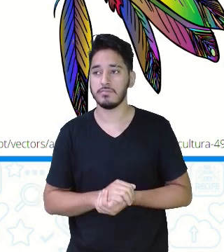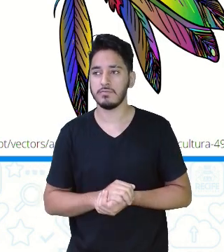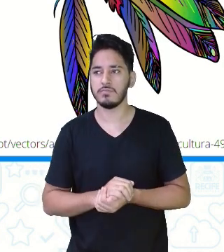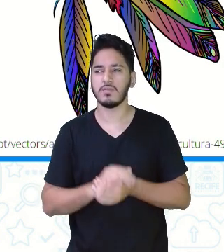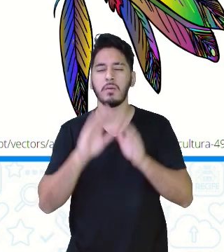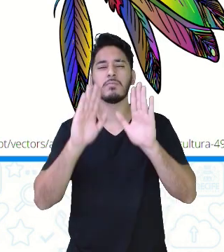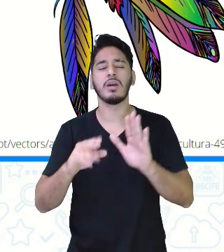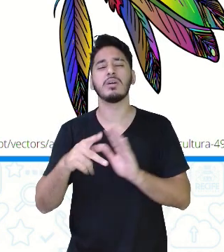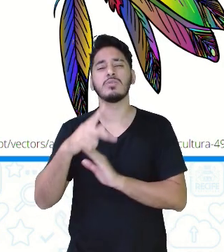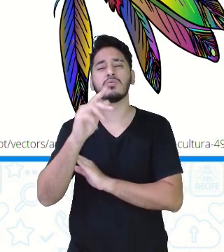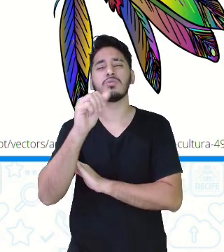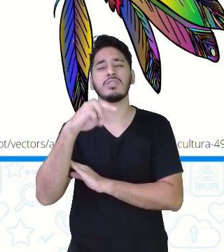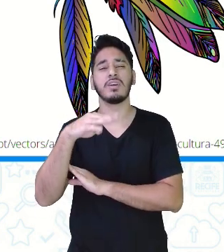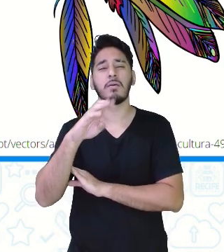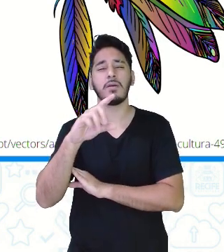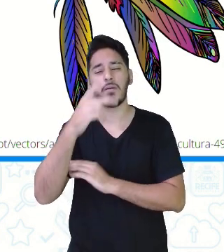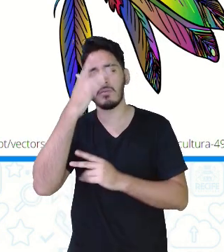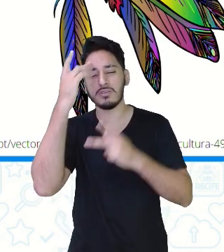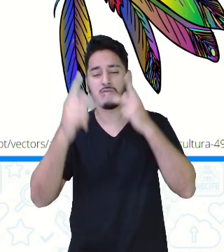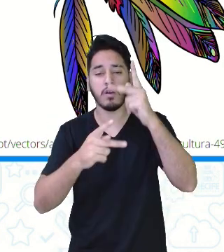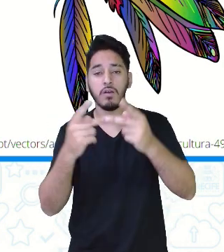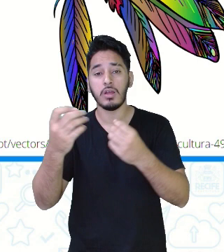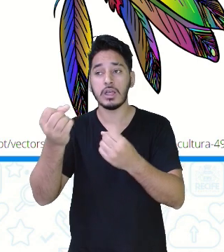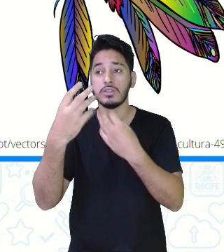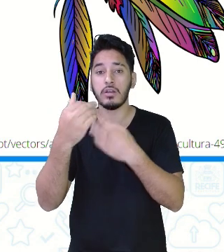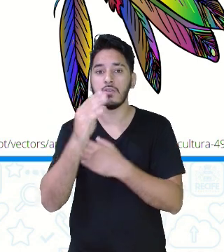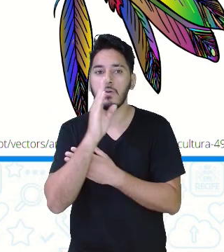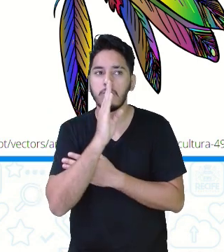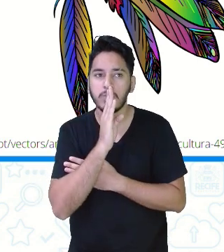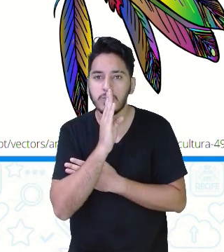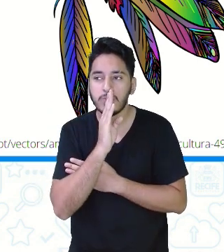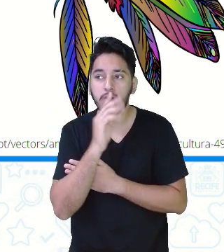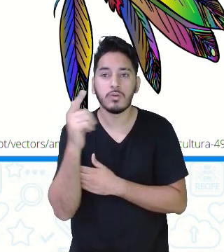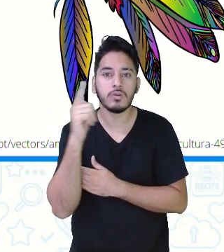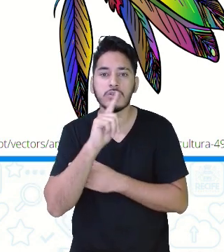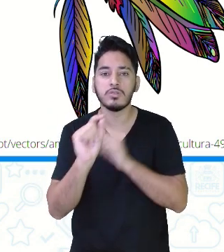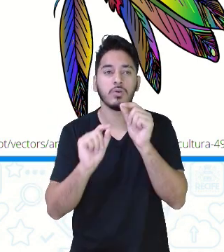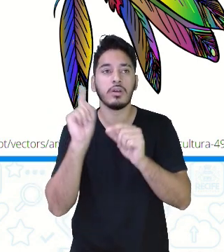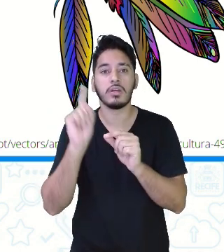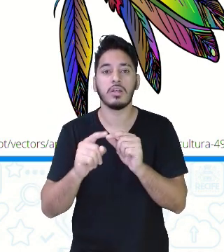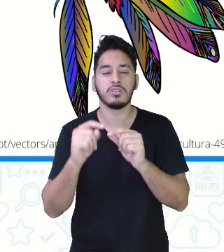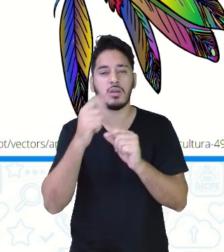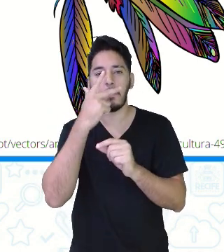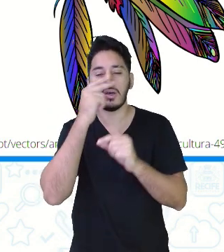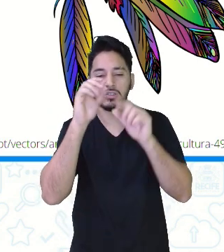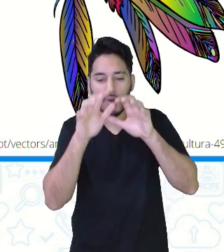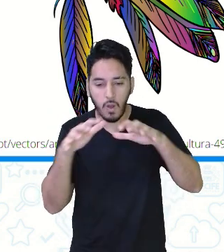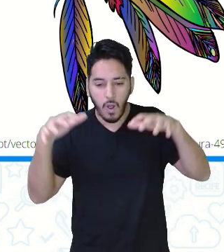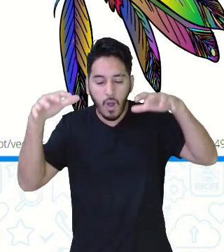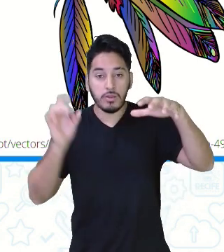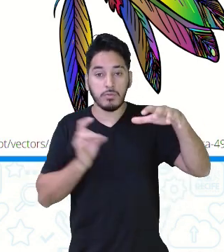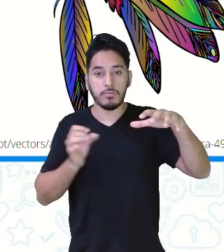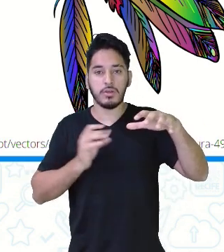os Cambeba, com esperteza, ensinavam em segredo, superando o que seria o fantasma do seu medo.